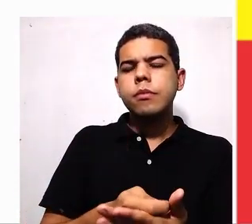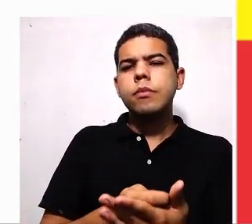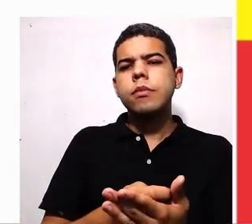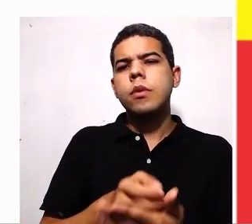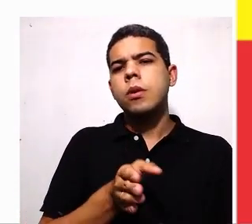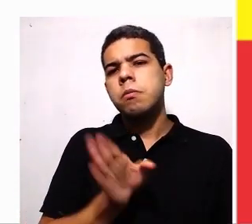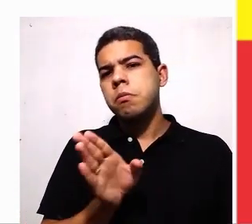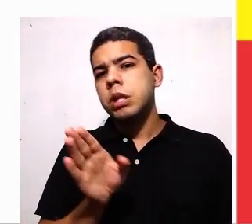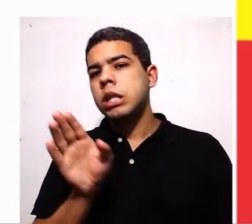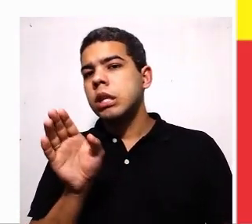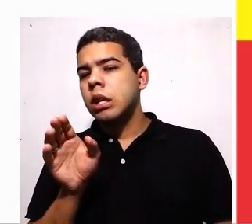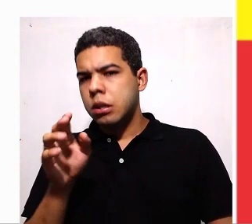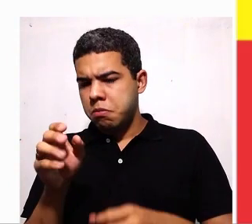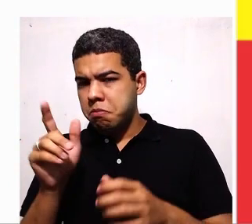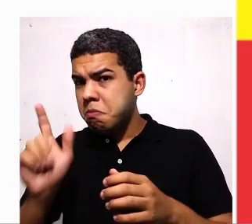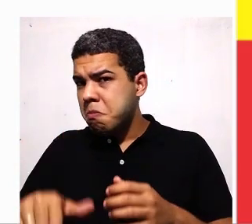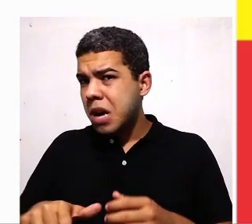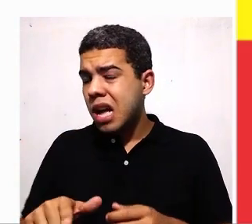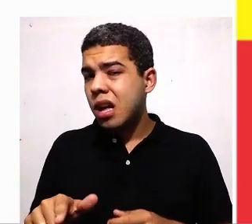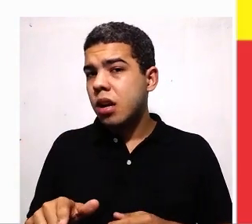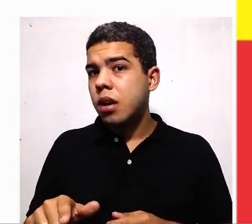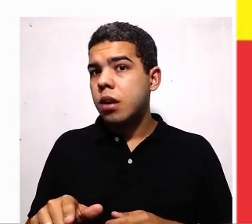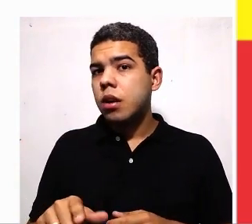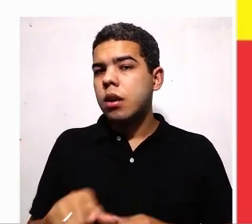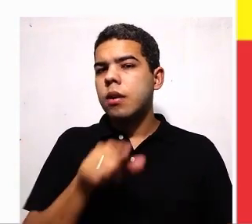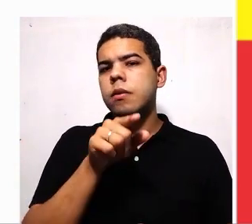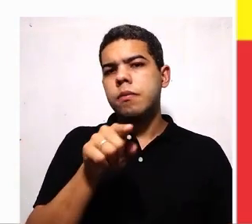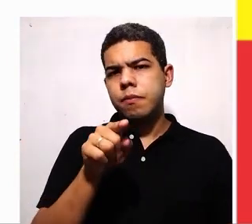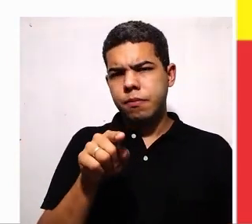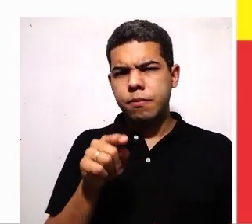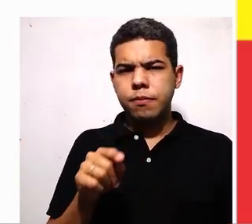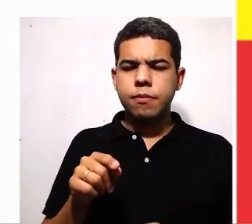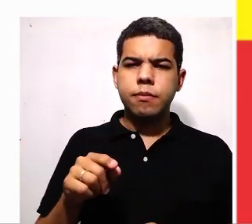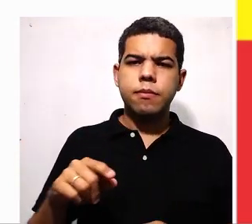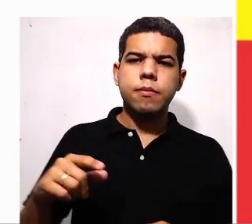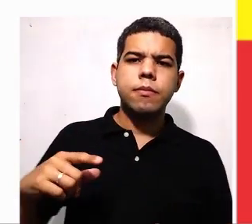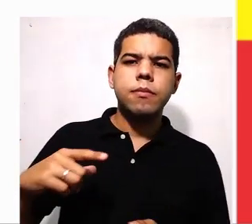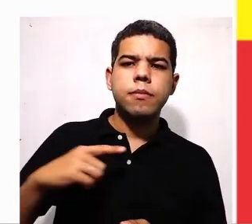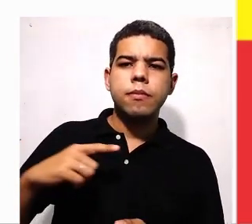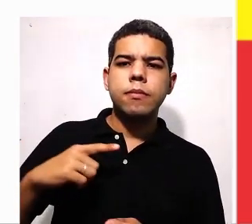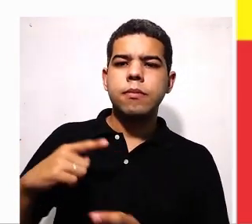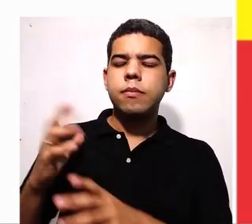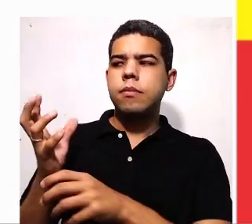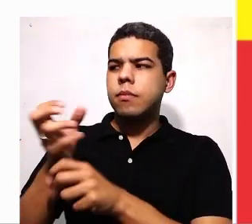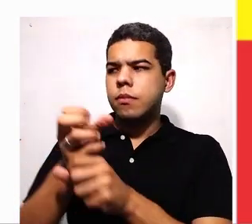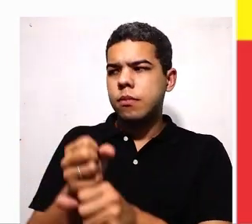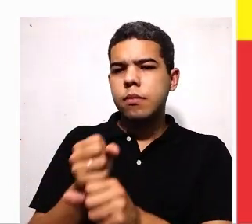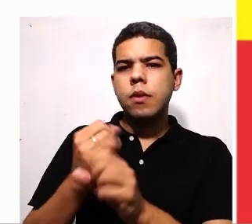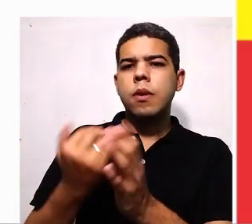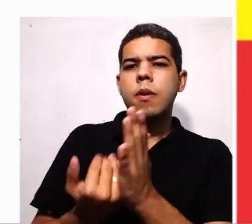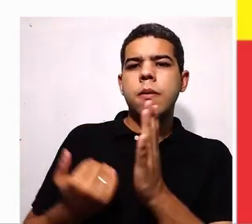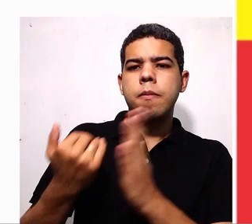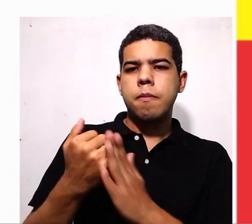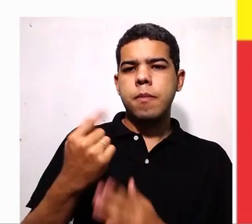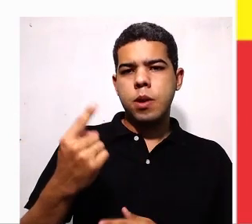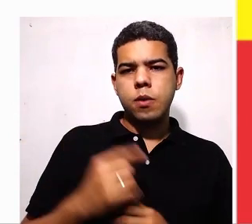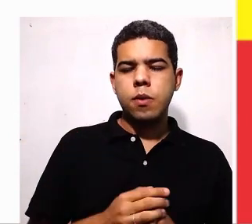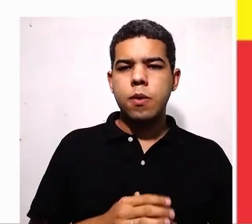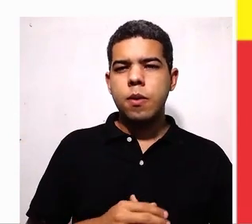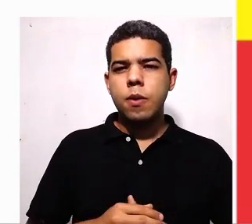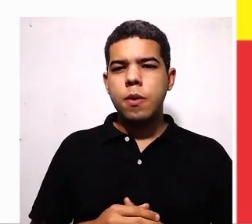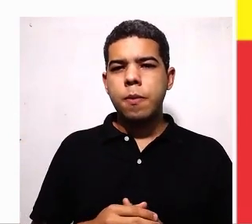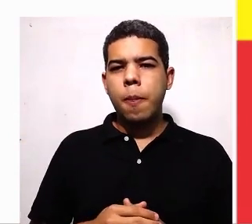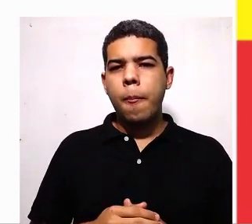construir mais uma figura, beleza? Então, você vai colocar o quê? Vai somar mais um. Se sim, você